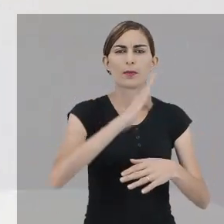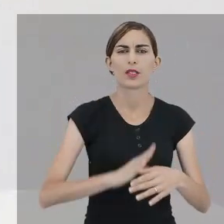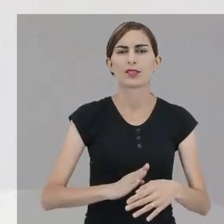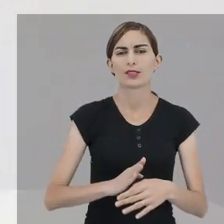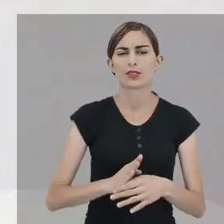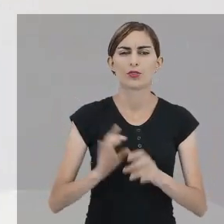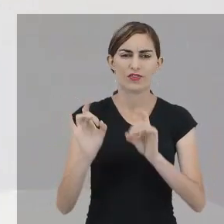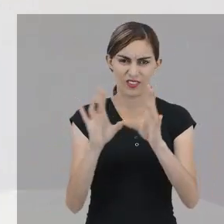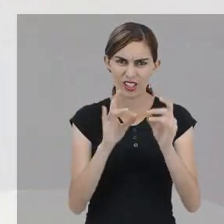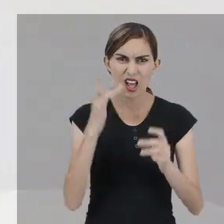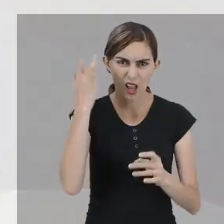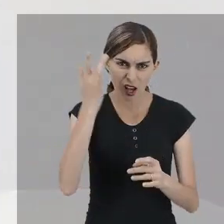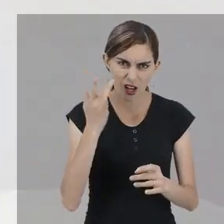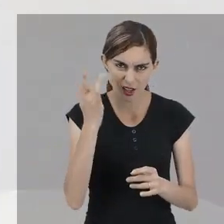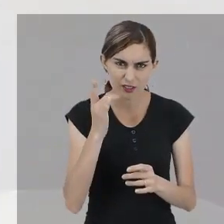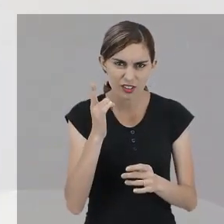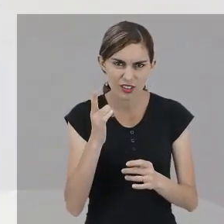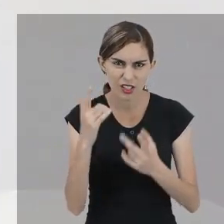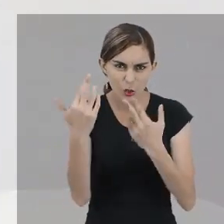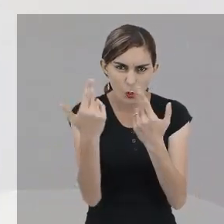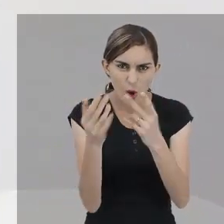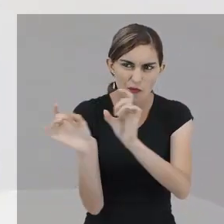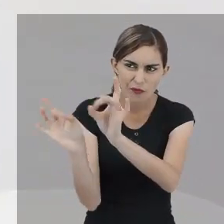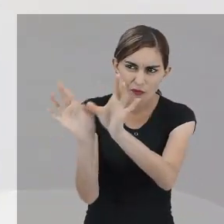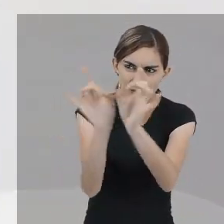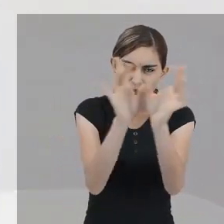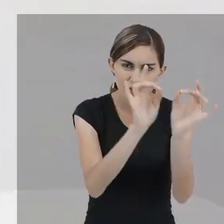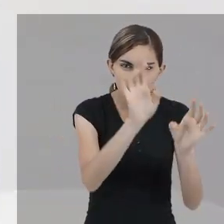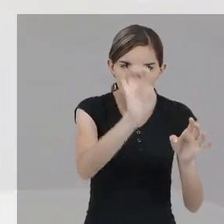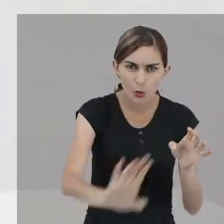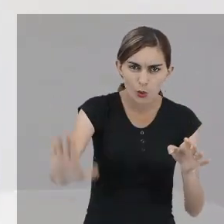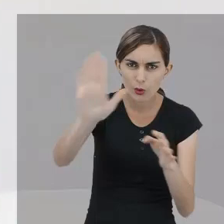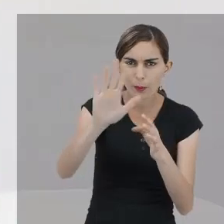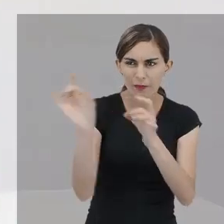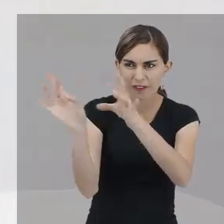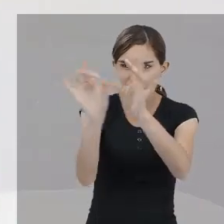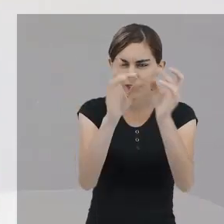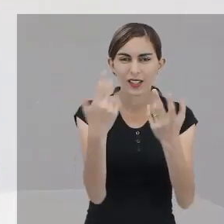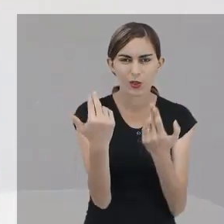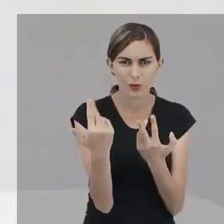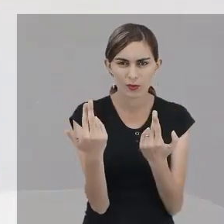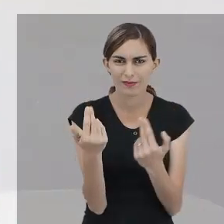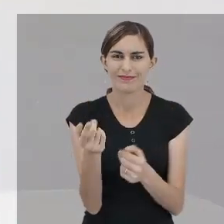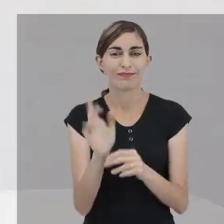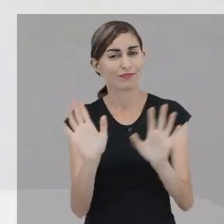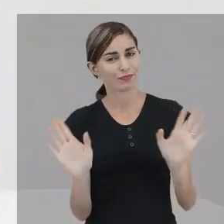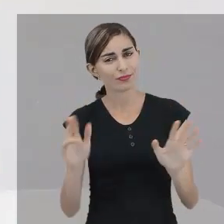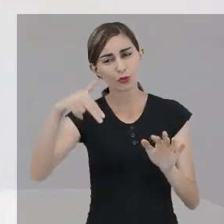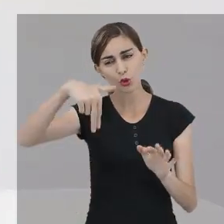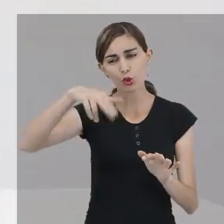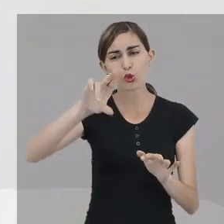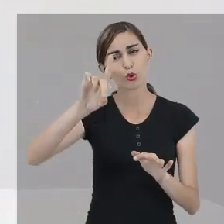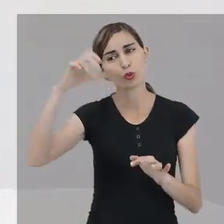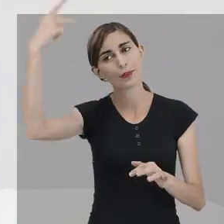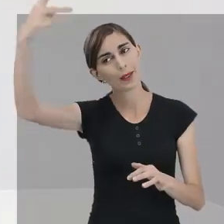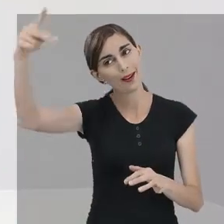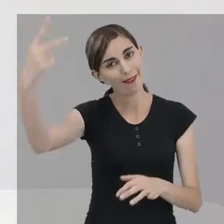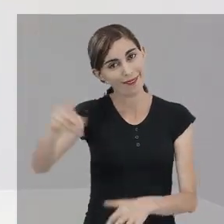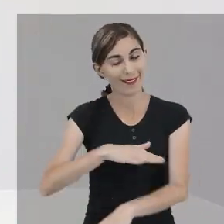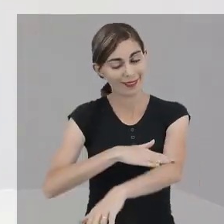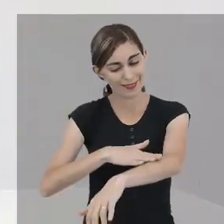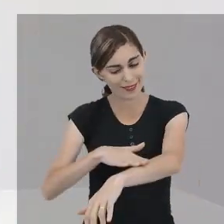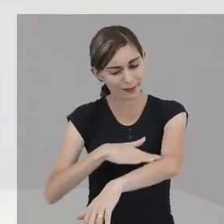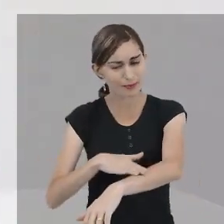Brasil. Vocês acham que ia ter a mesma saída que tem lá na Europa? Afinal, é nude para eles, que tem a pele